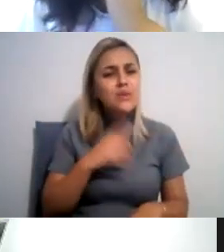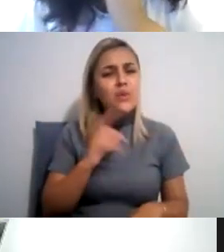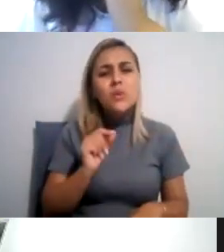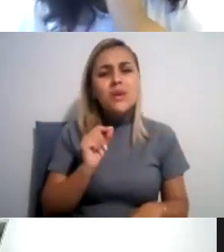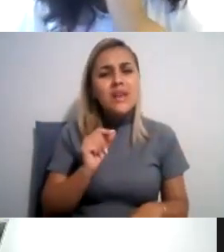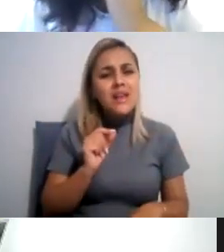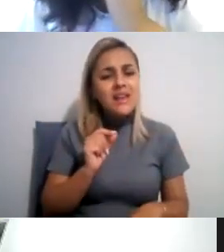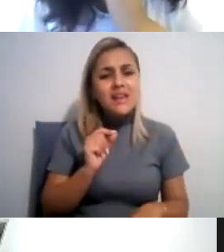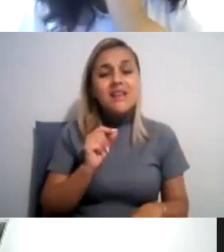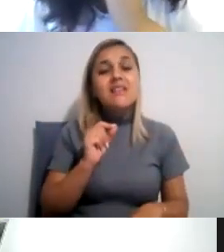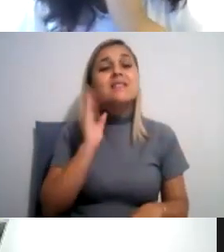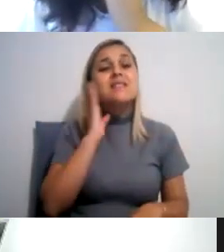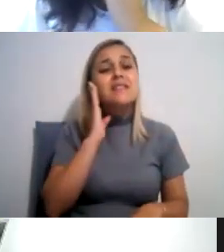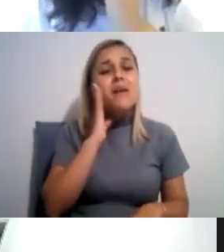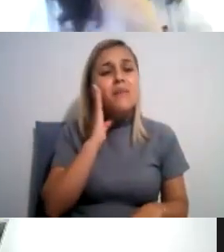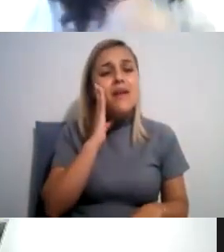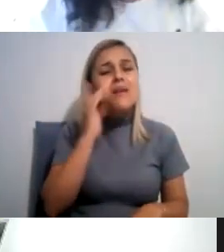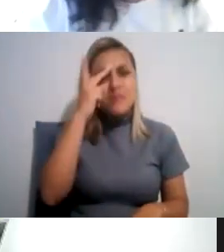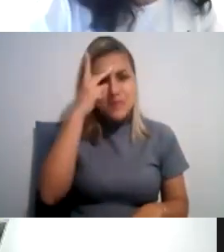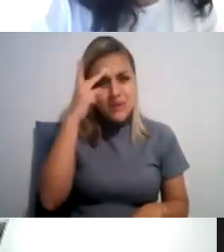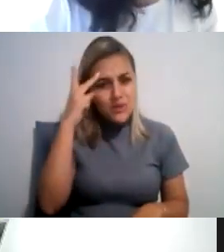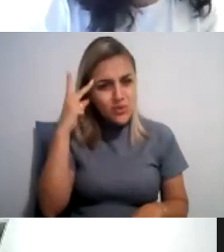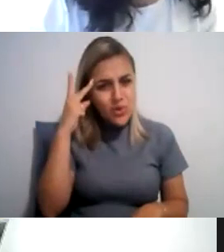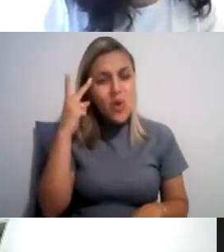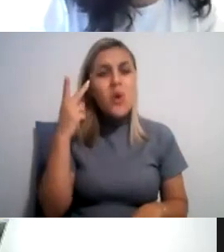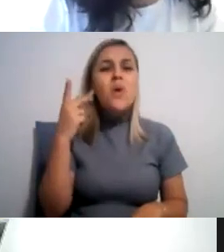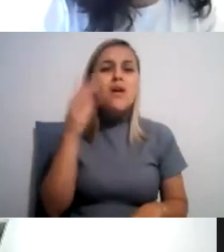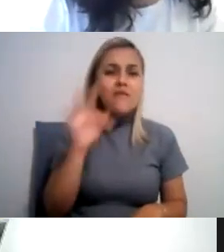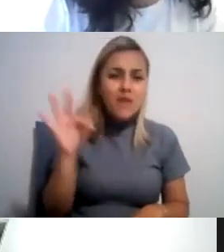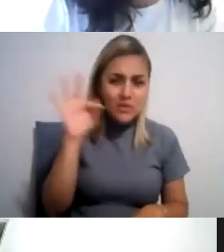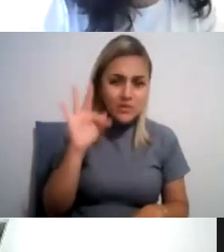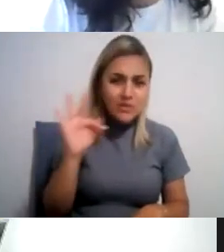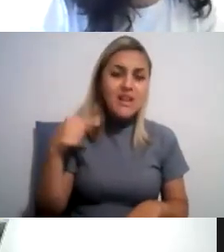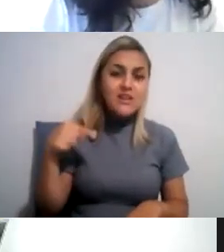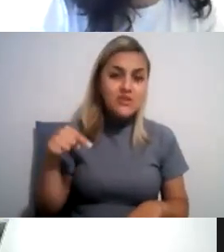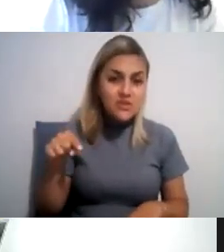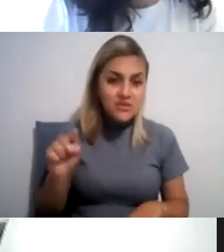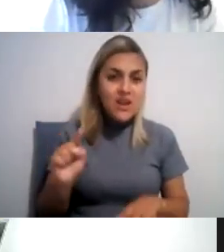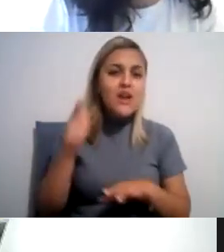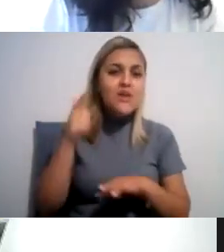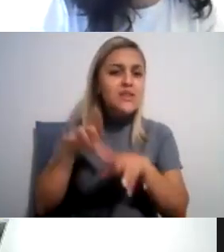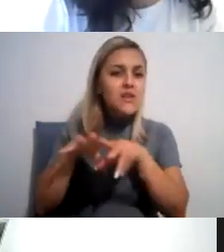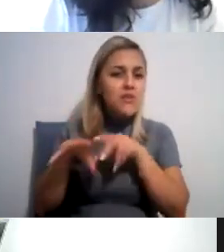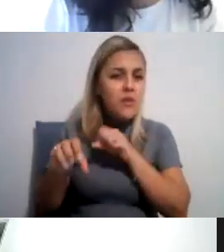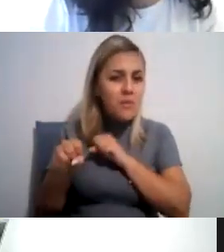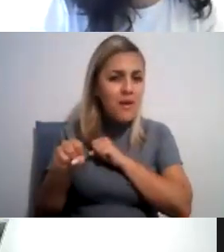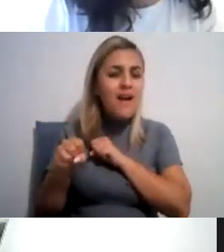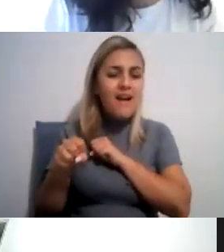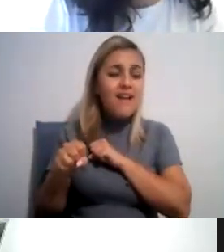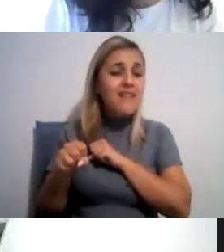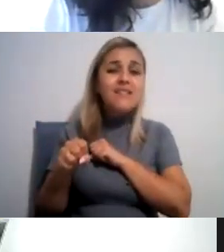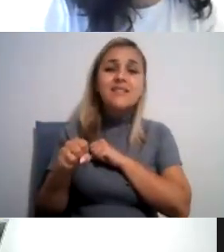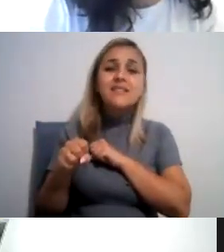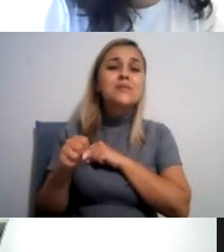tem pessoas que vão para a faculdade, se formam, mas não se formam só por se formar, se formam